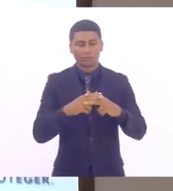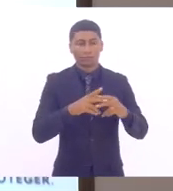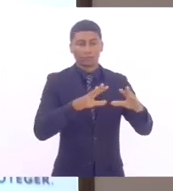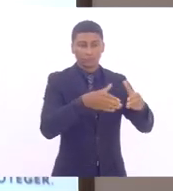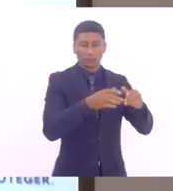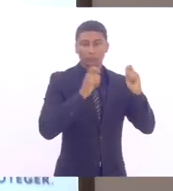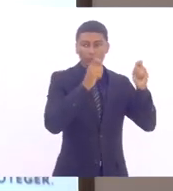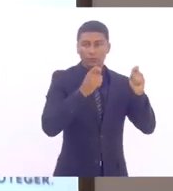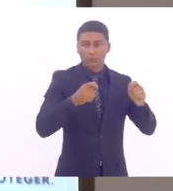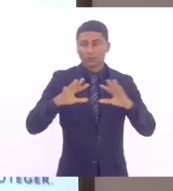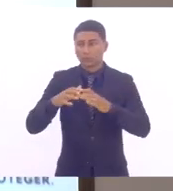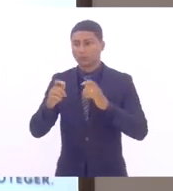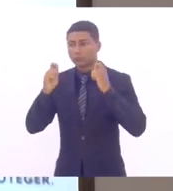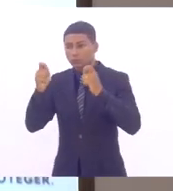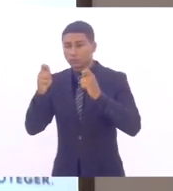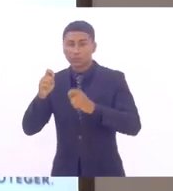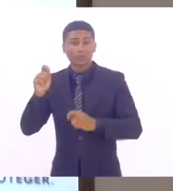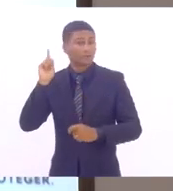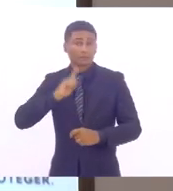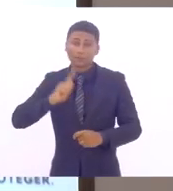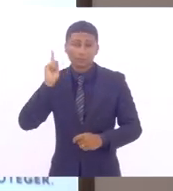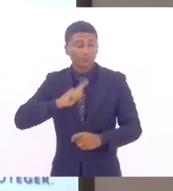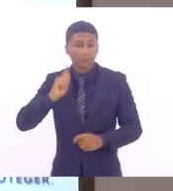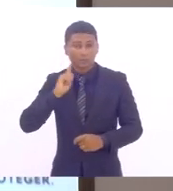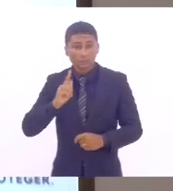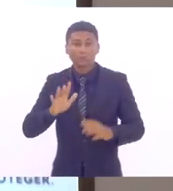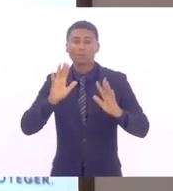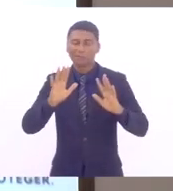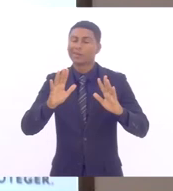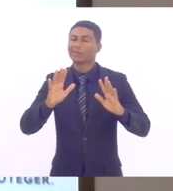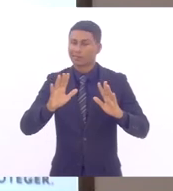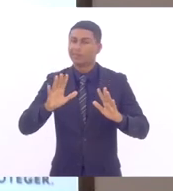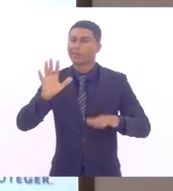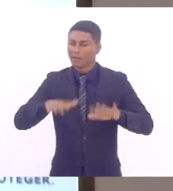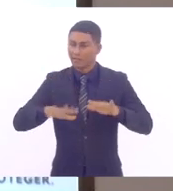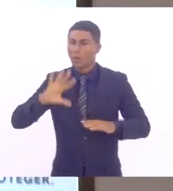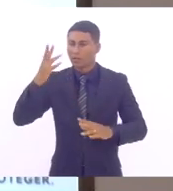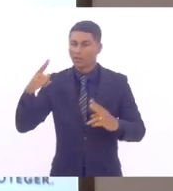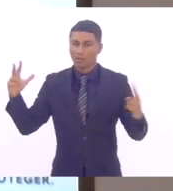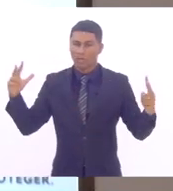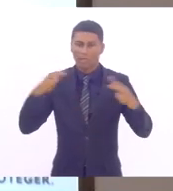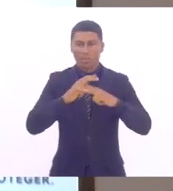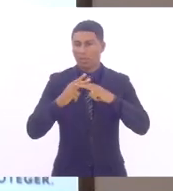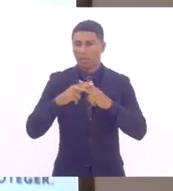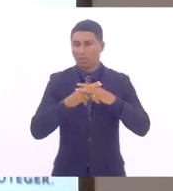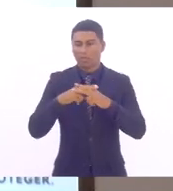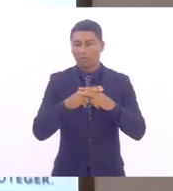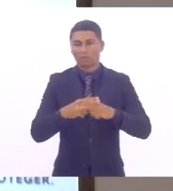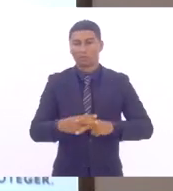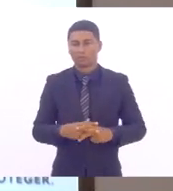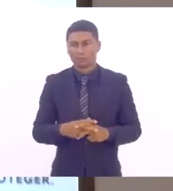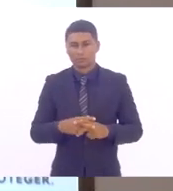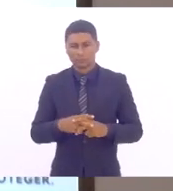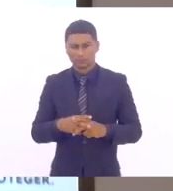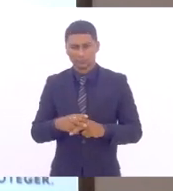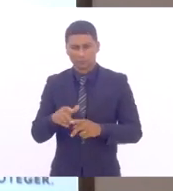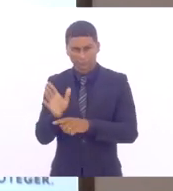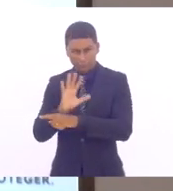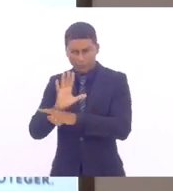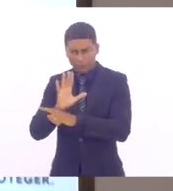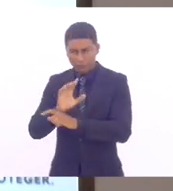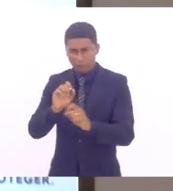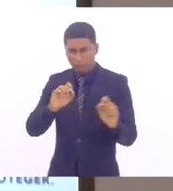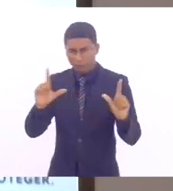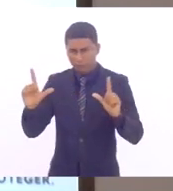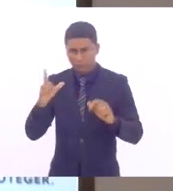clube, vestem a mesma camisa, porém se confrontam dentro do estádio também. Tem como colocar esse vídeo rápido aí? Esse é um